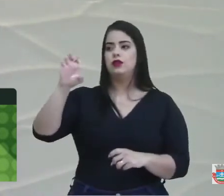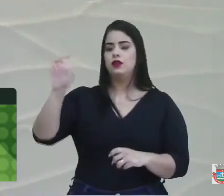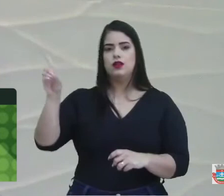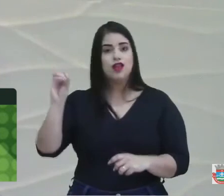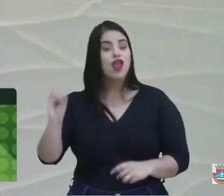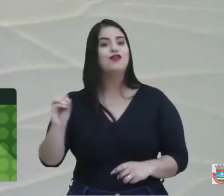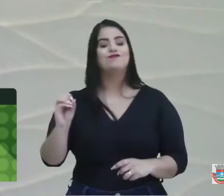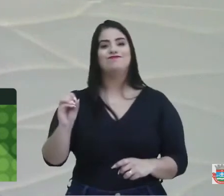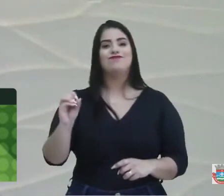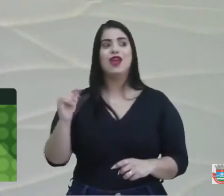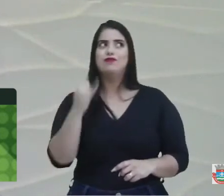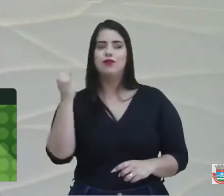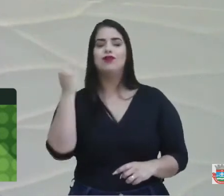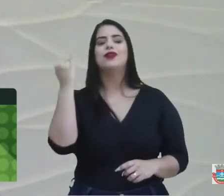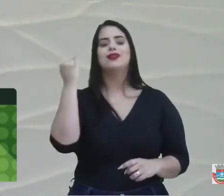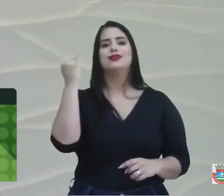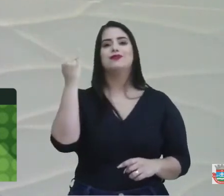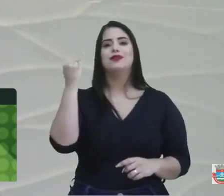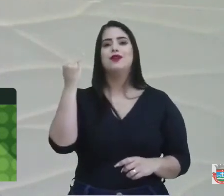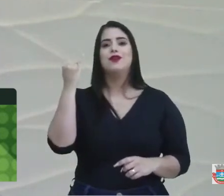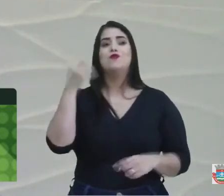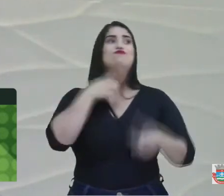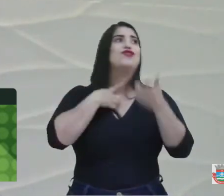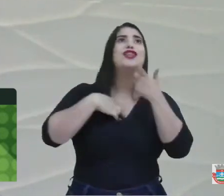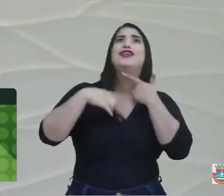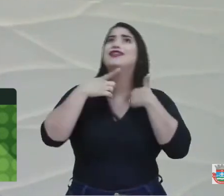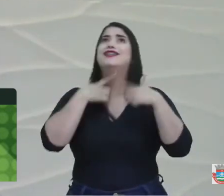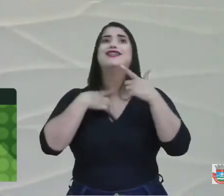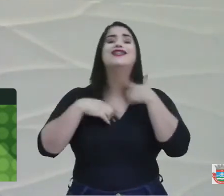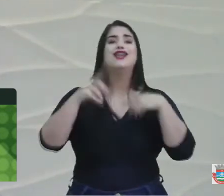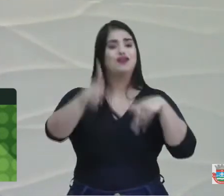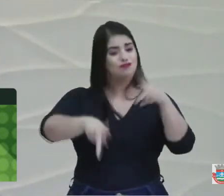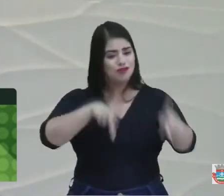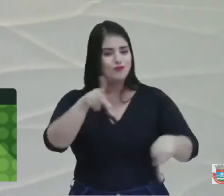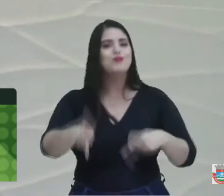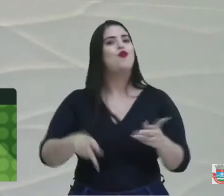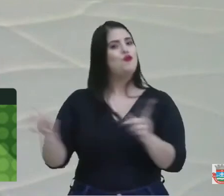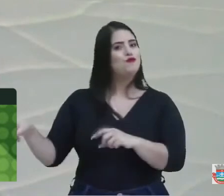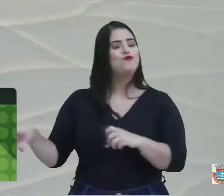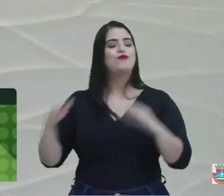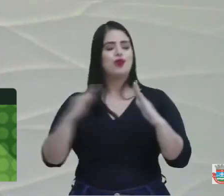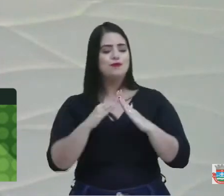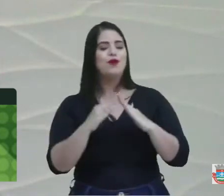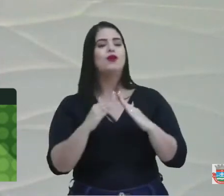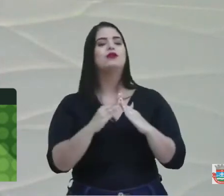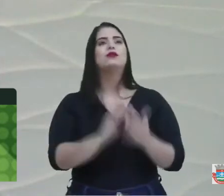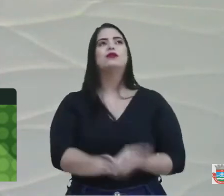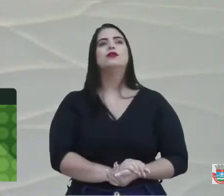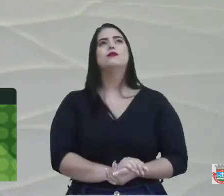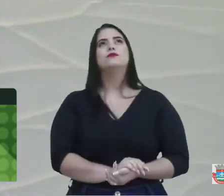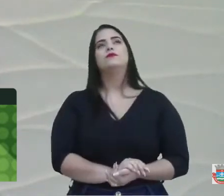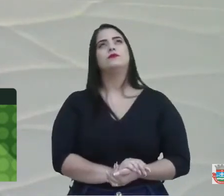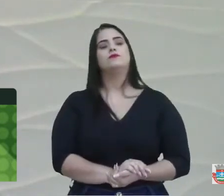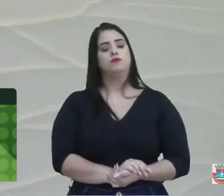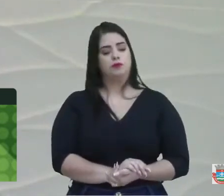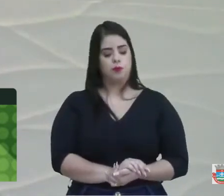um desejo há muito tempo da comunidade do Segredo que fosse limpo a barragem que é conhecida como Barragem de Batata, né, que foi na época